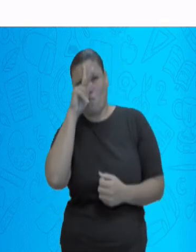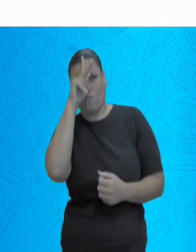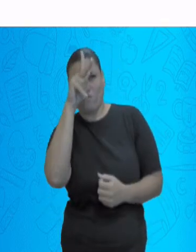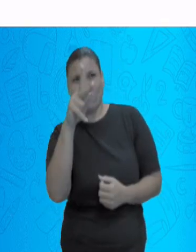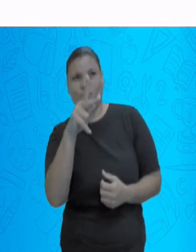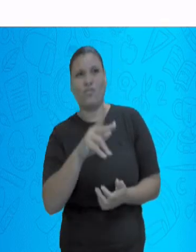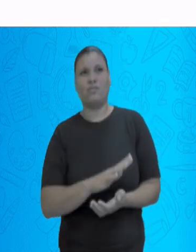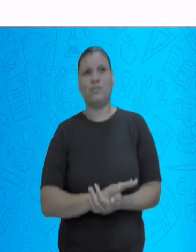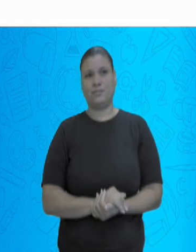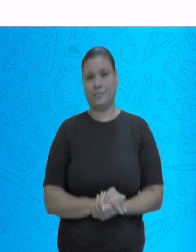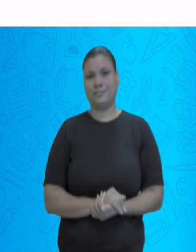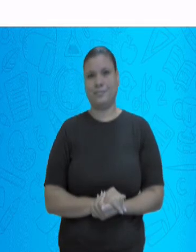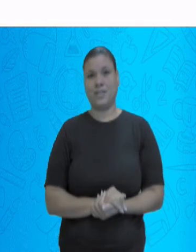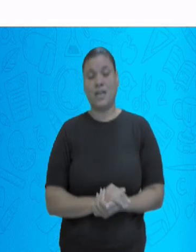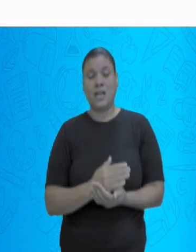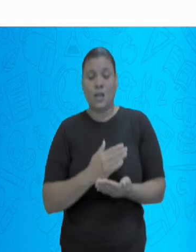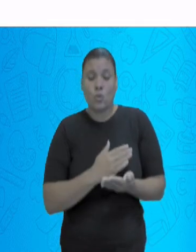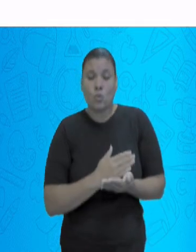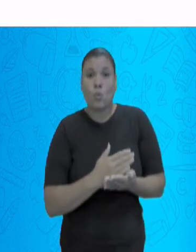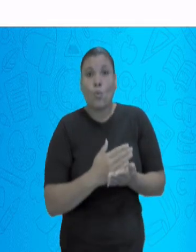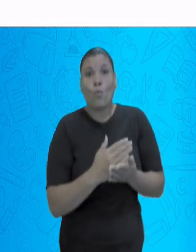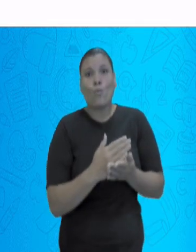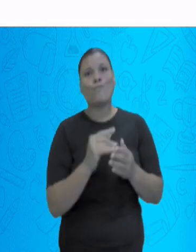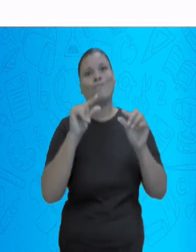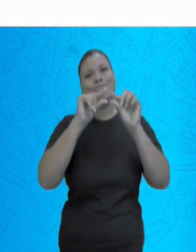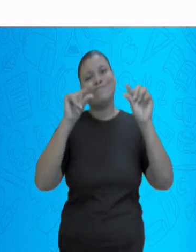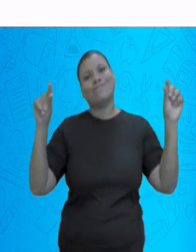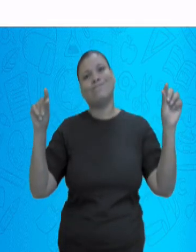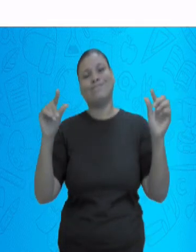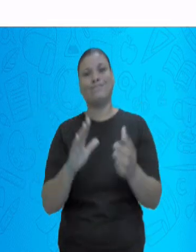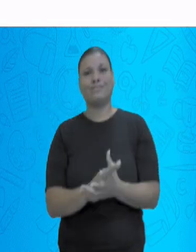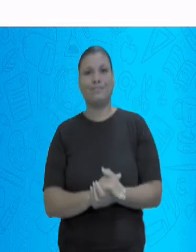alguma expressividade em particular.